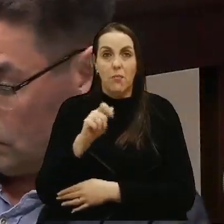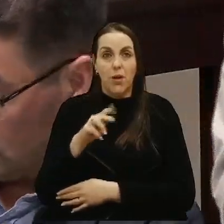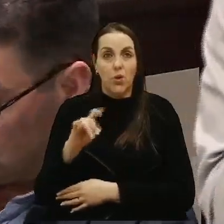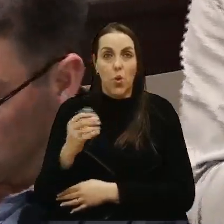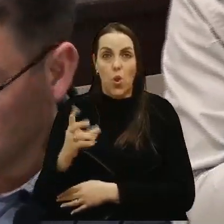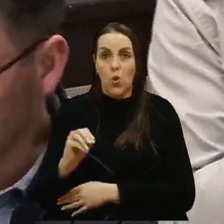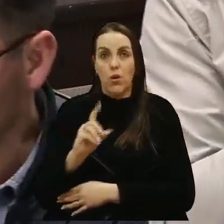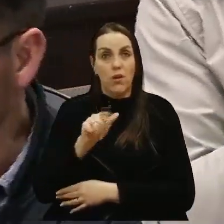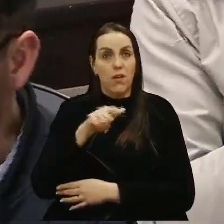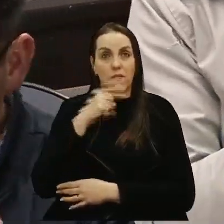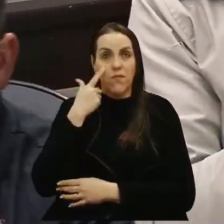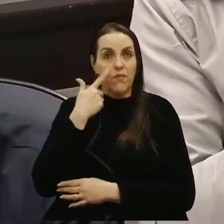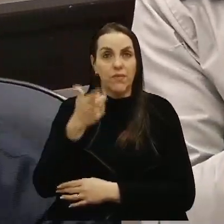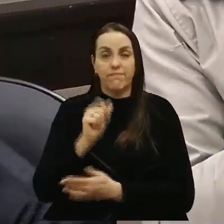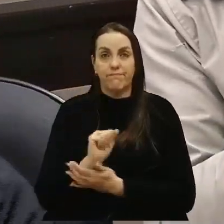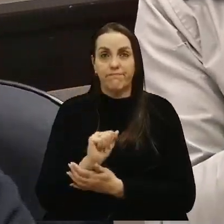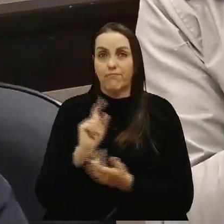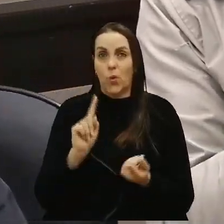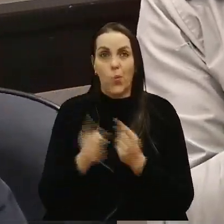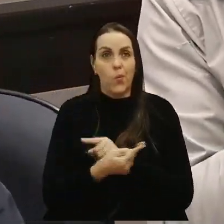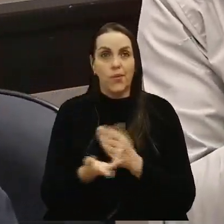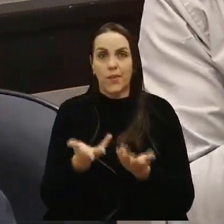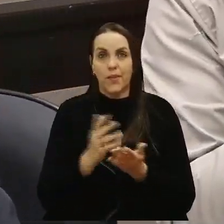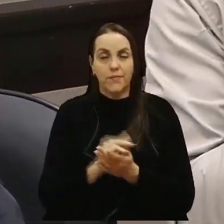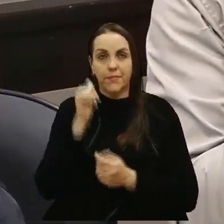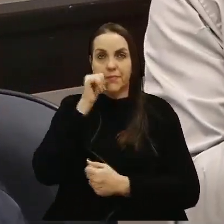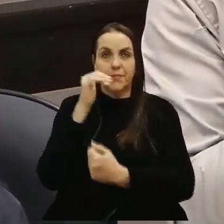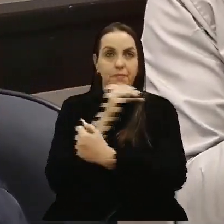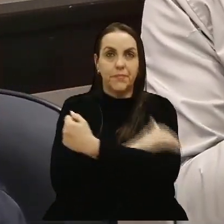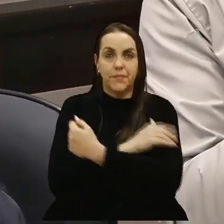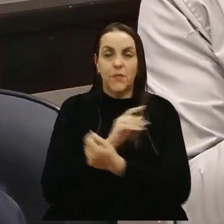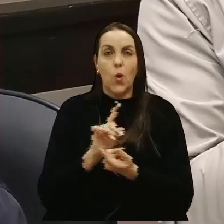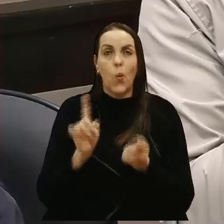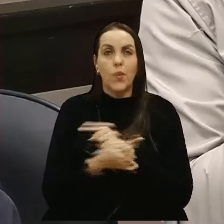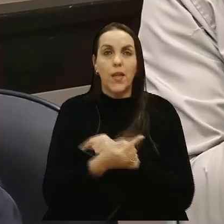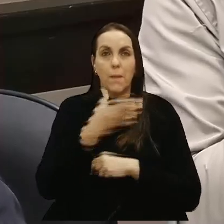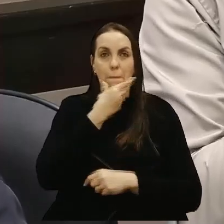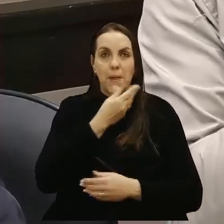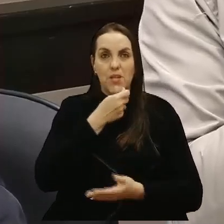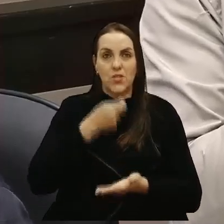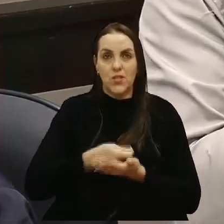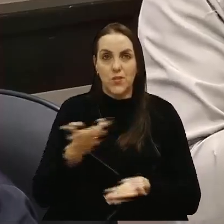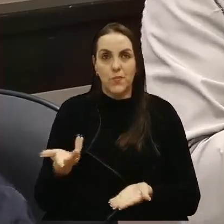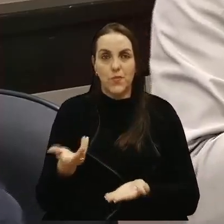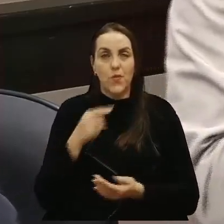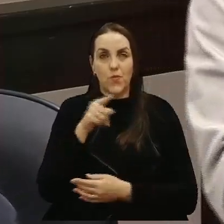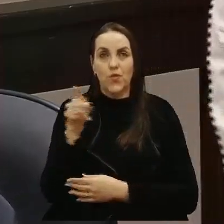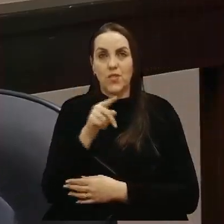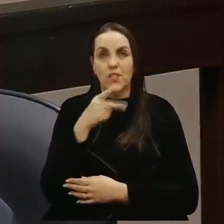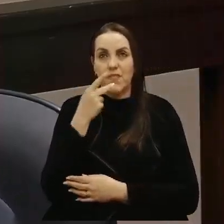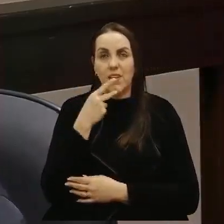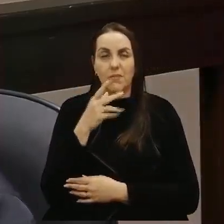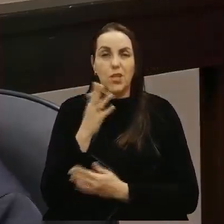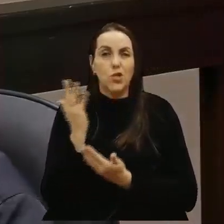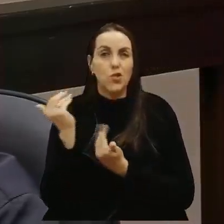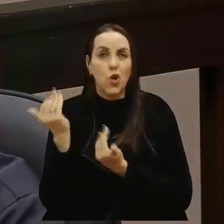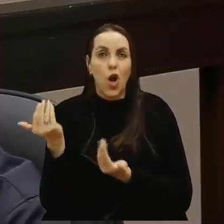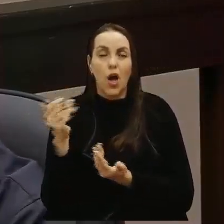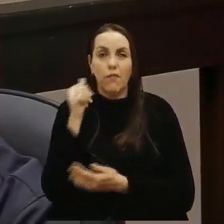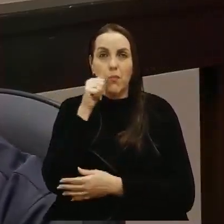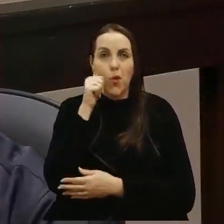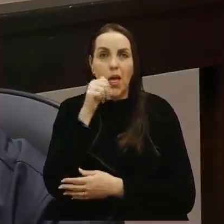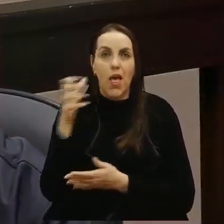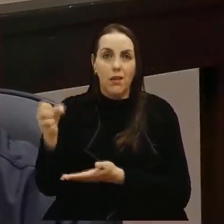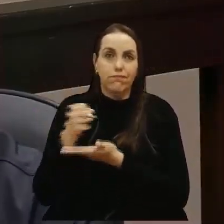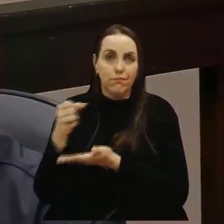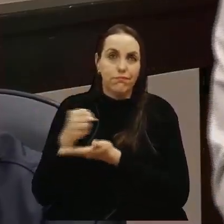adianta dizer que é ao contrário. O feminismo é o contrário do machismo. Esse discurso vocês fazem, Andressa, para captar jovens, para captar mulheres para o lado de